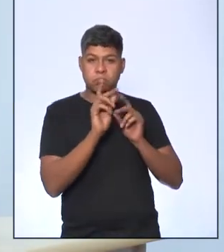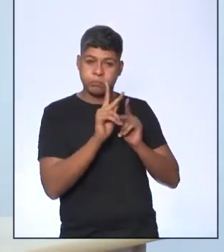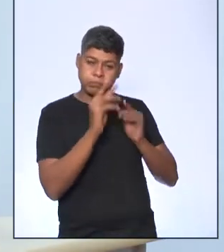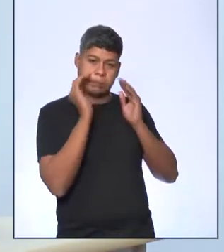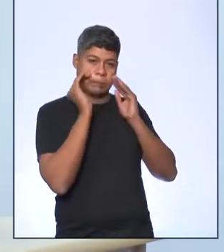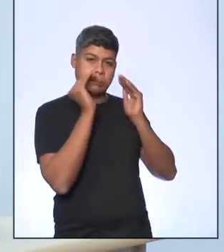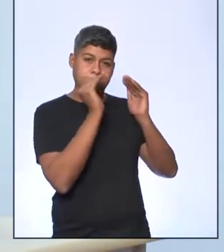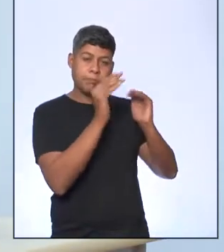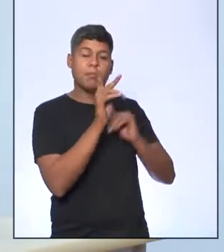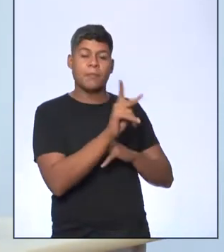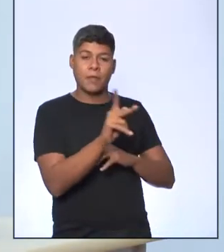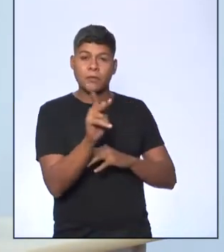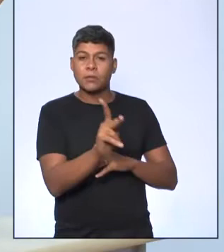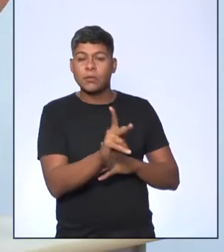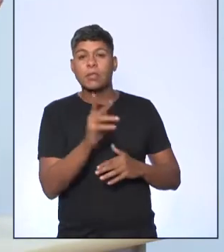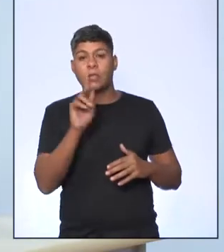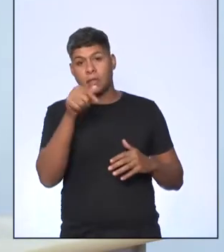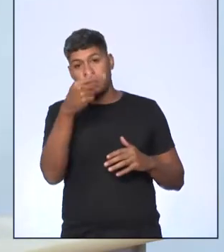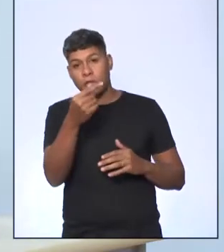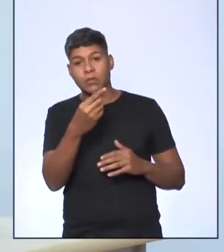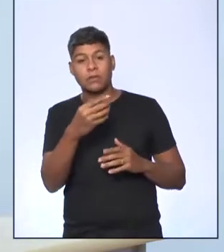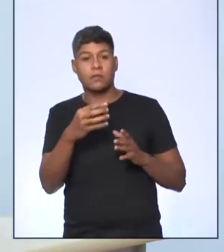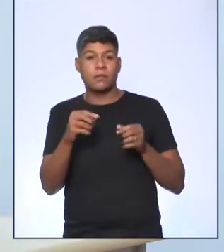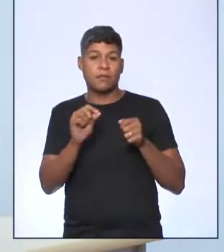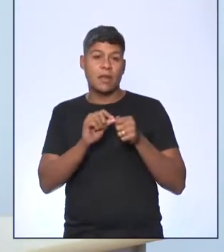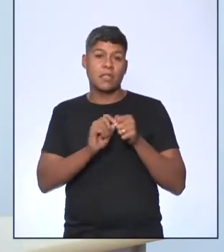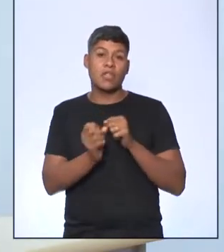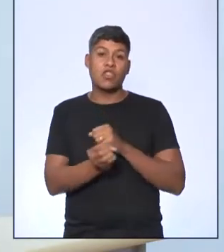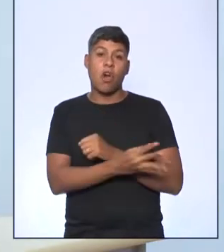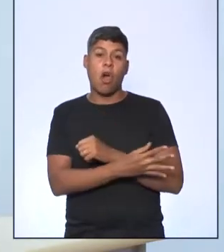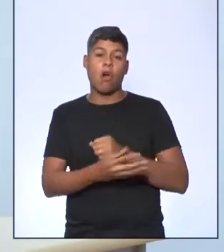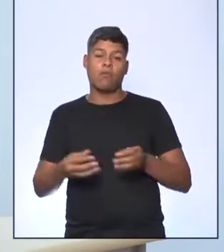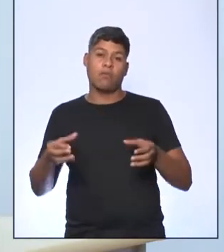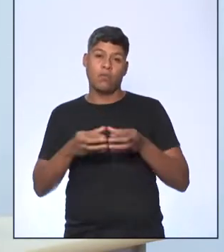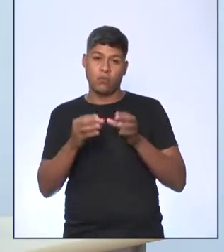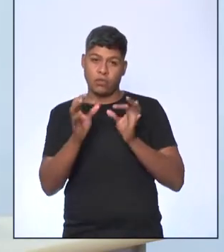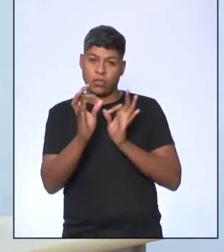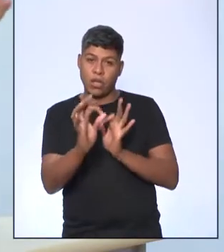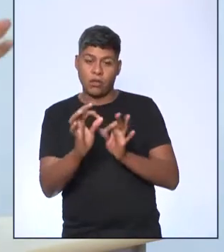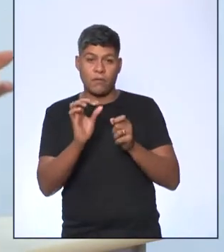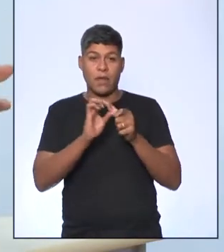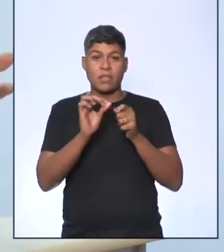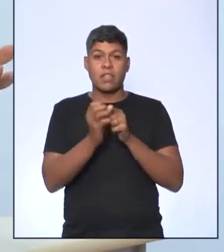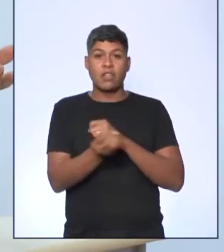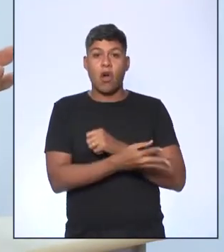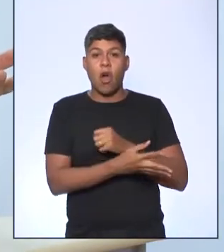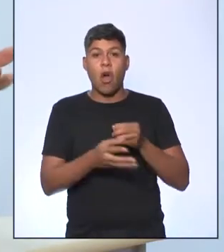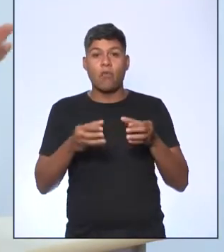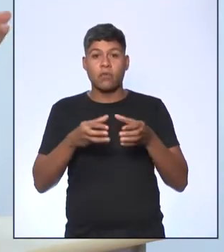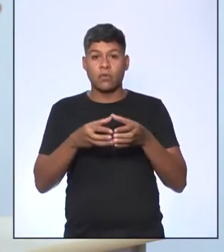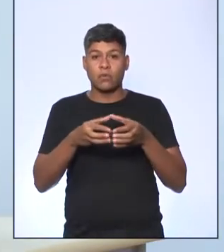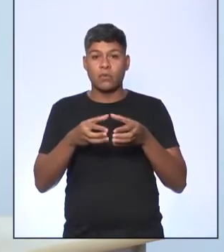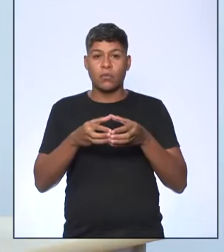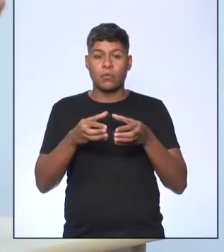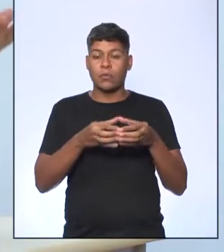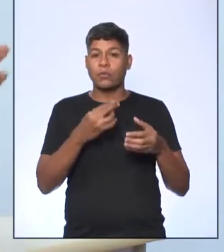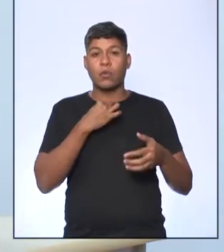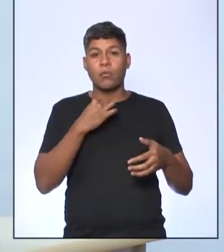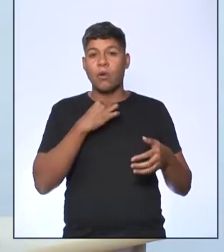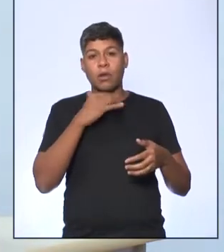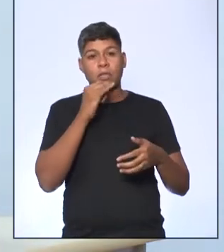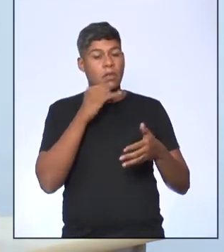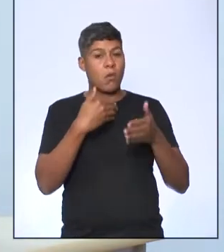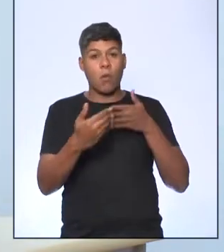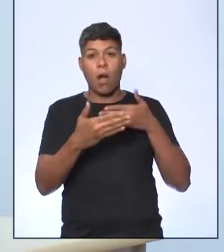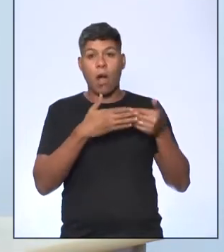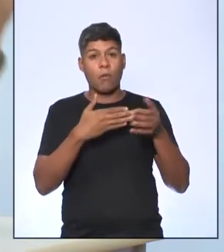atenderam o pedido dela, e daí vocês vão ter que formar novos grupos, certo? Para formar esses novos grupos, não pode colocar vocês